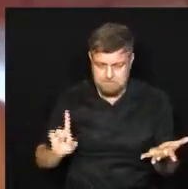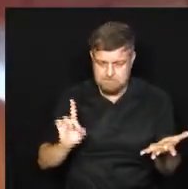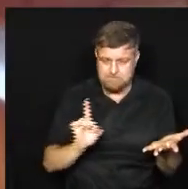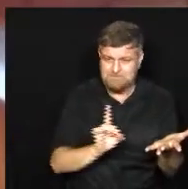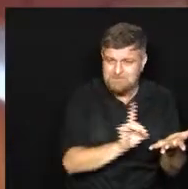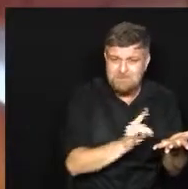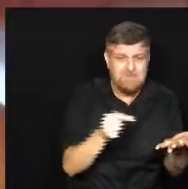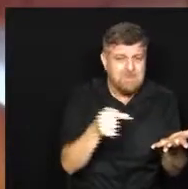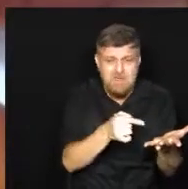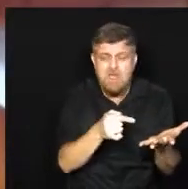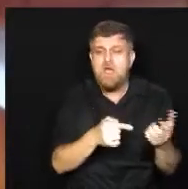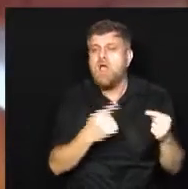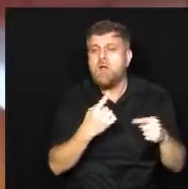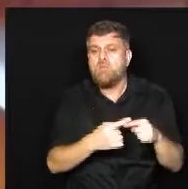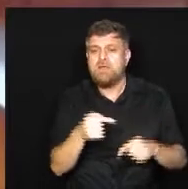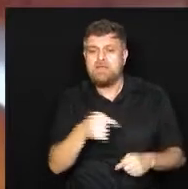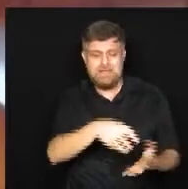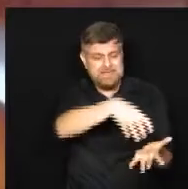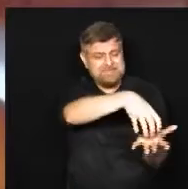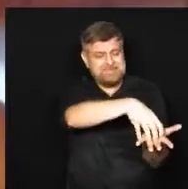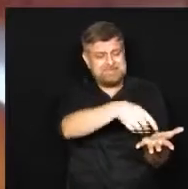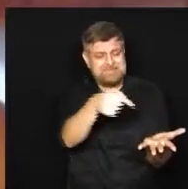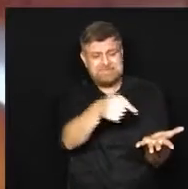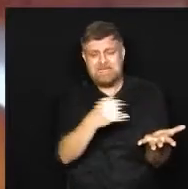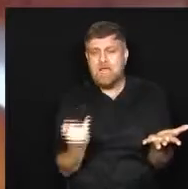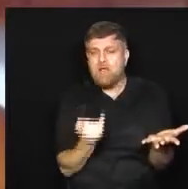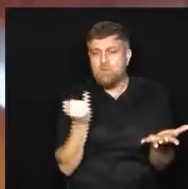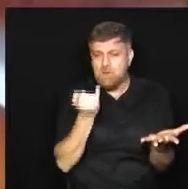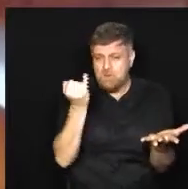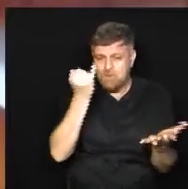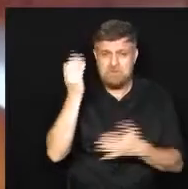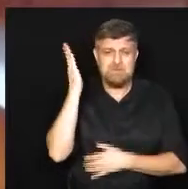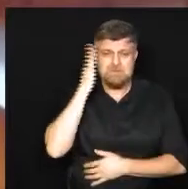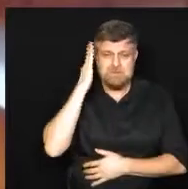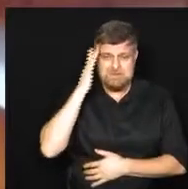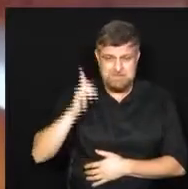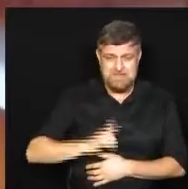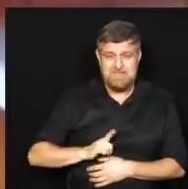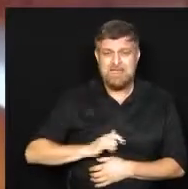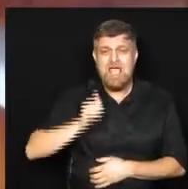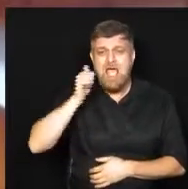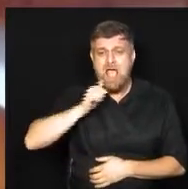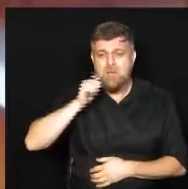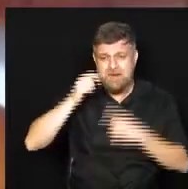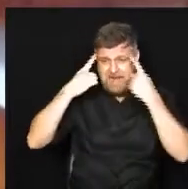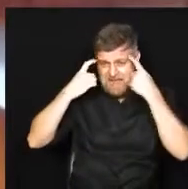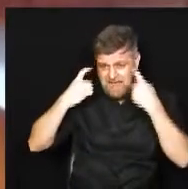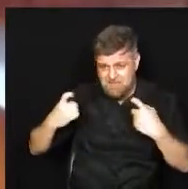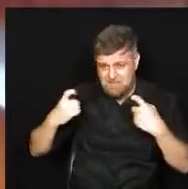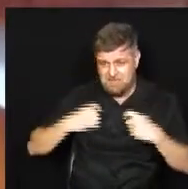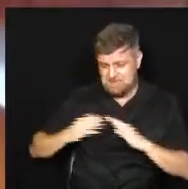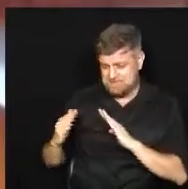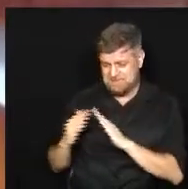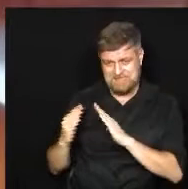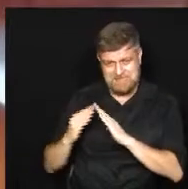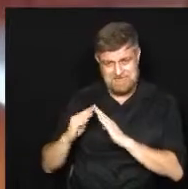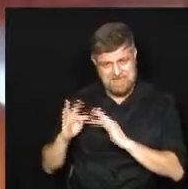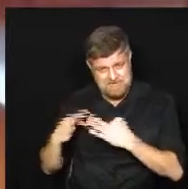isso é importante? Isso é importante porque nós sabemos que os casos de violência doméstica, eles precisam,